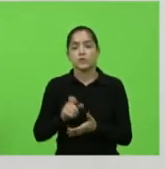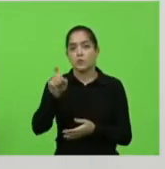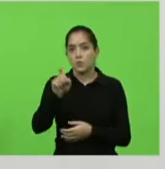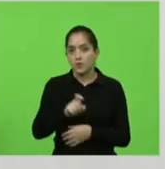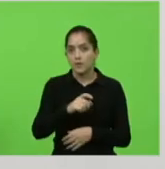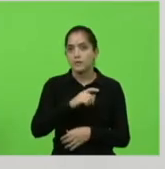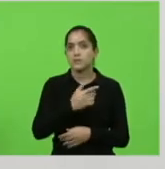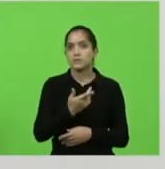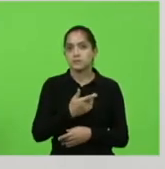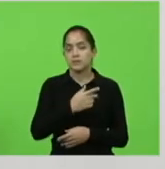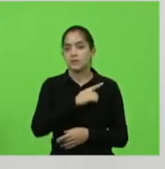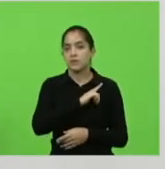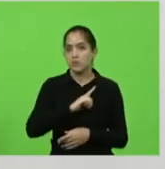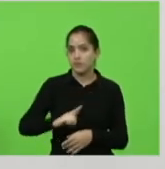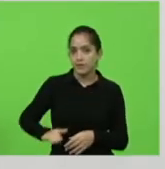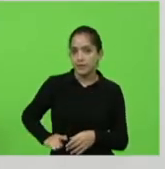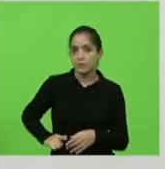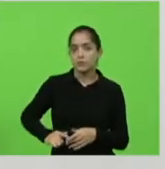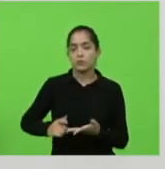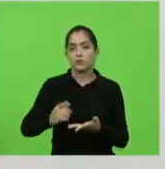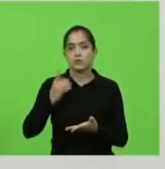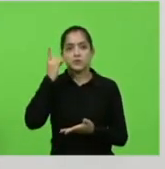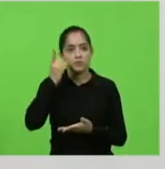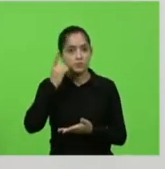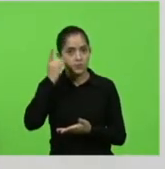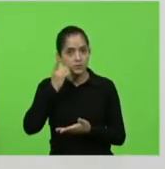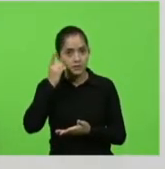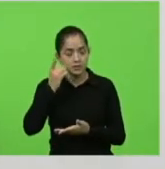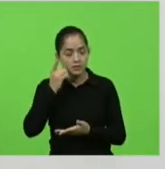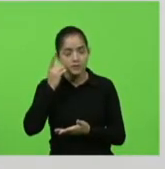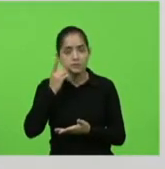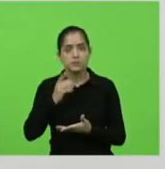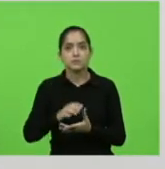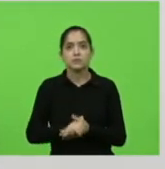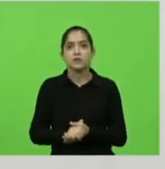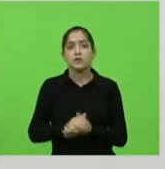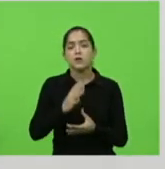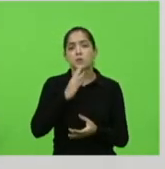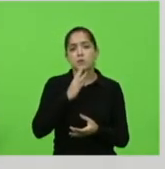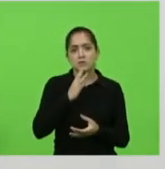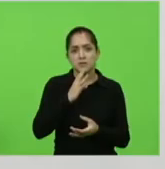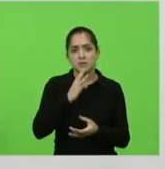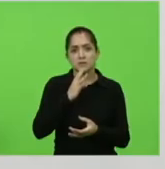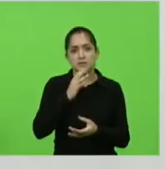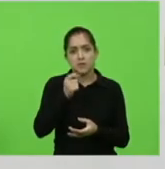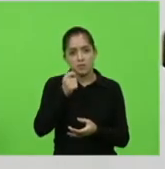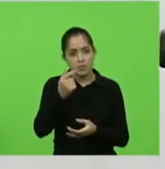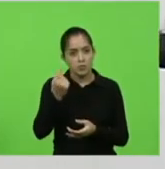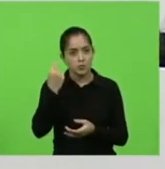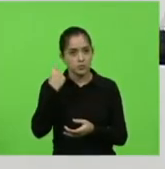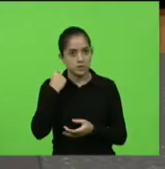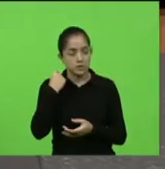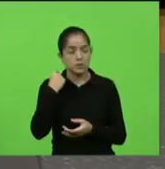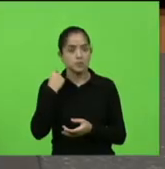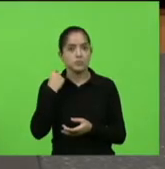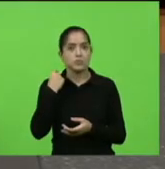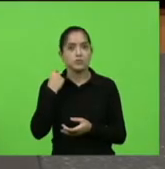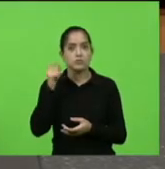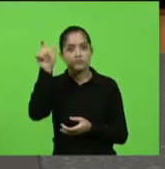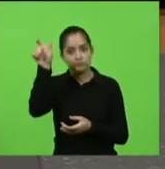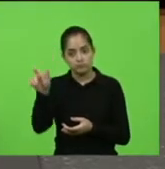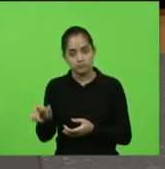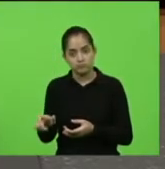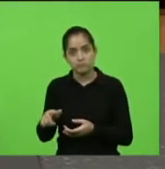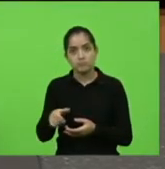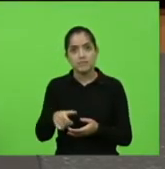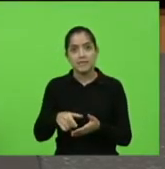ex-governador, ex-deputado, Cacildo Maldaner. Eu o conheci recentemente, quando, antes de nascer,